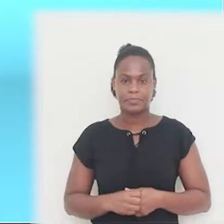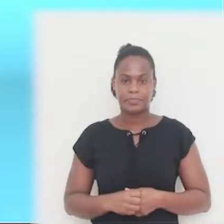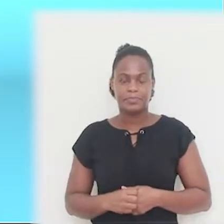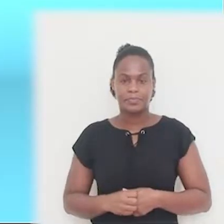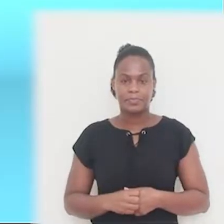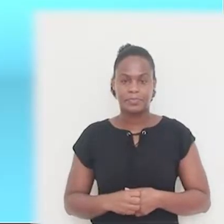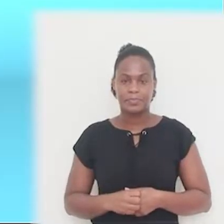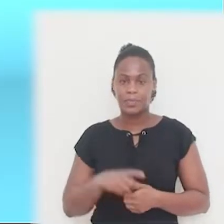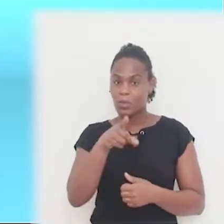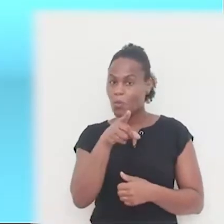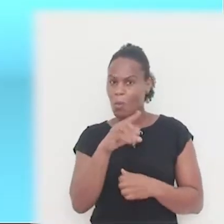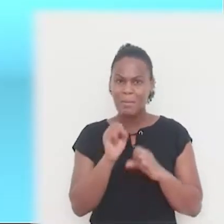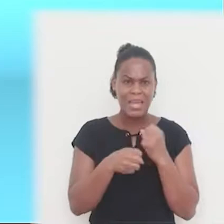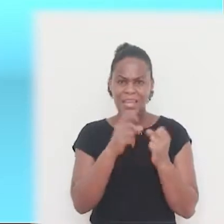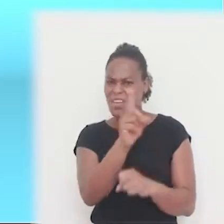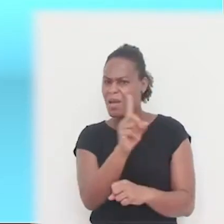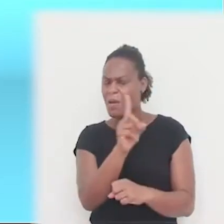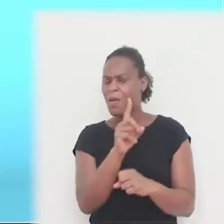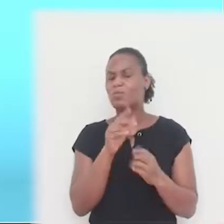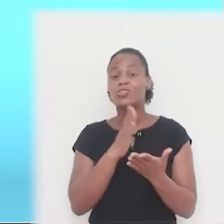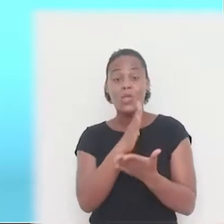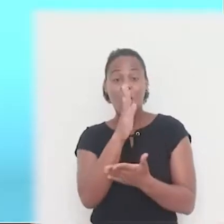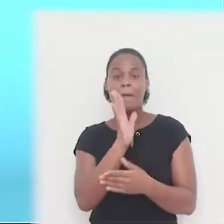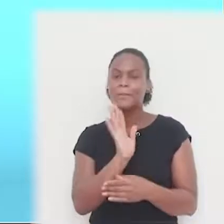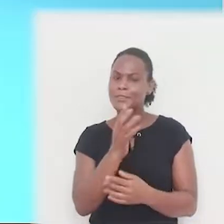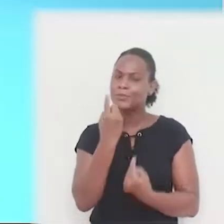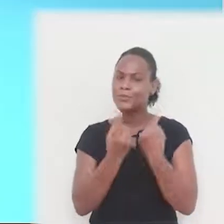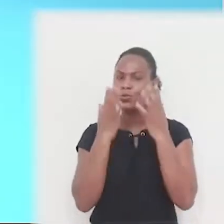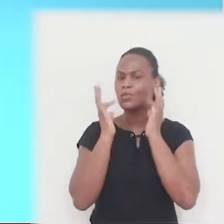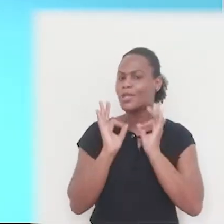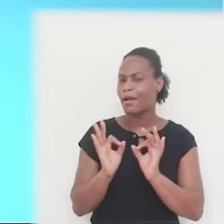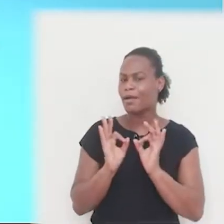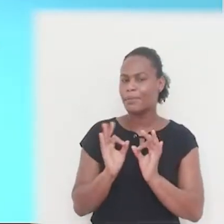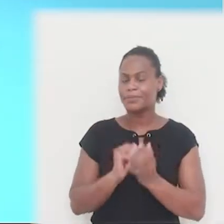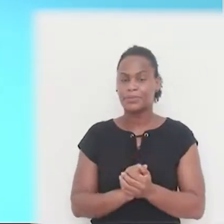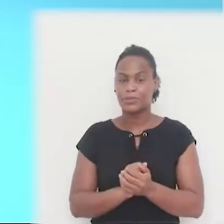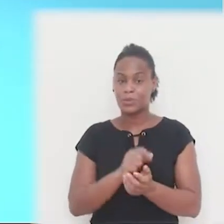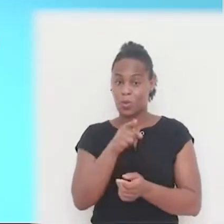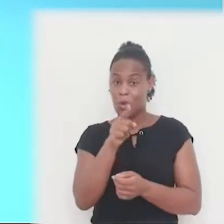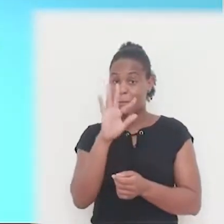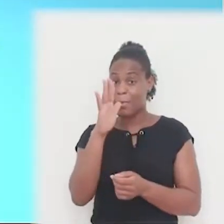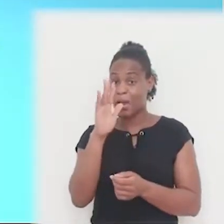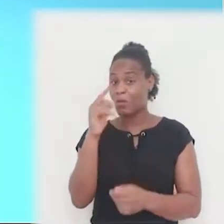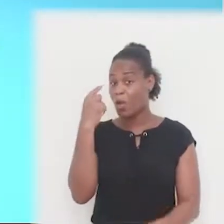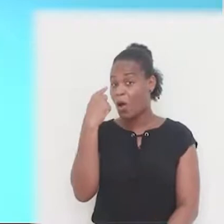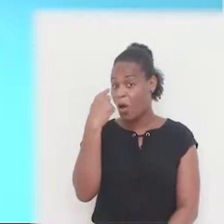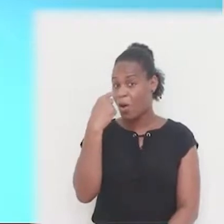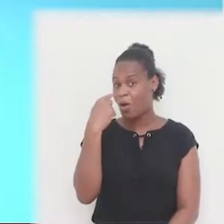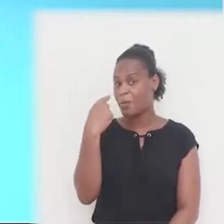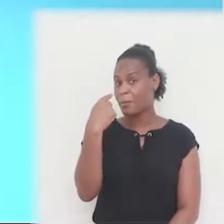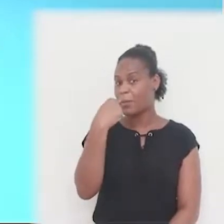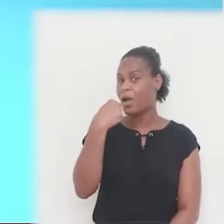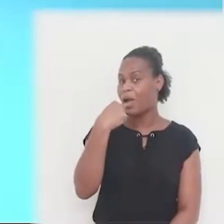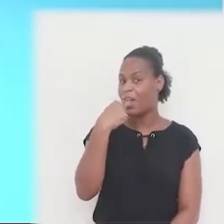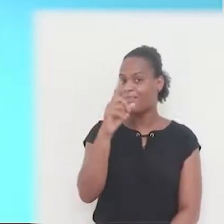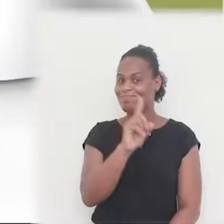eu não quis com medo tens apenas que ter alguns cuidados evita pôr as mãos nos olhos na boca